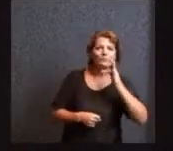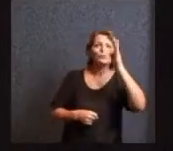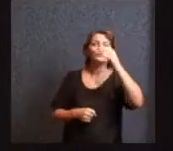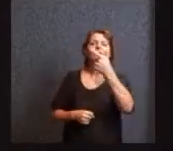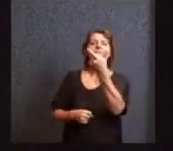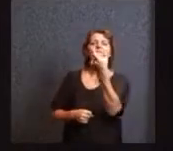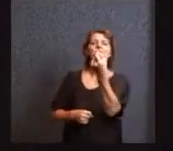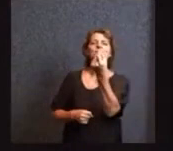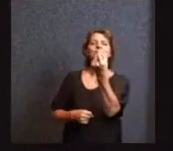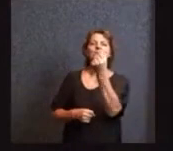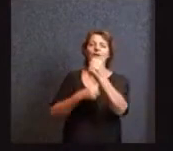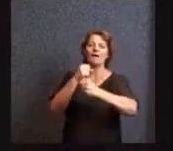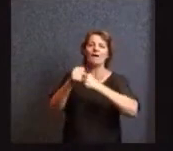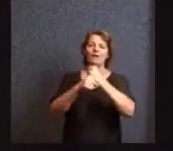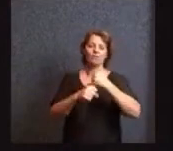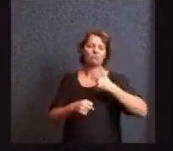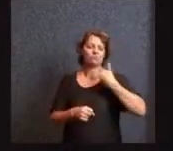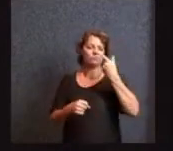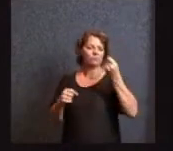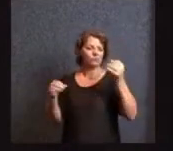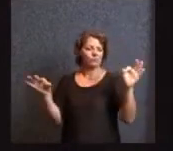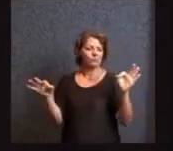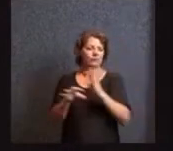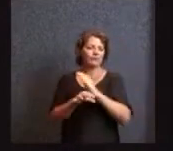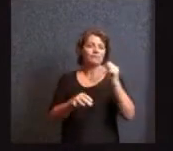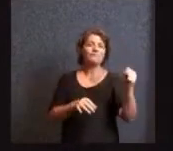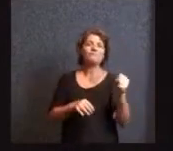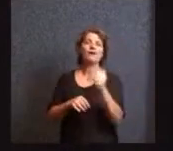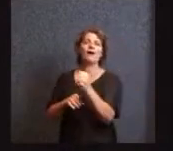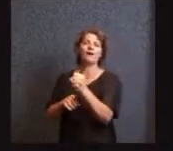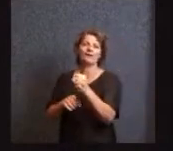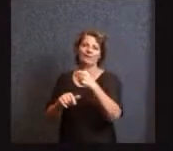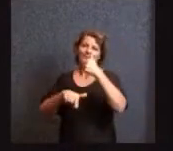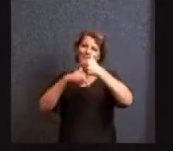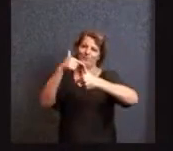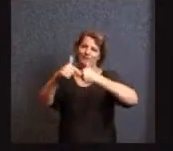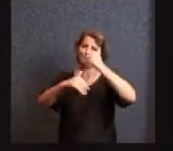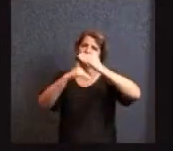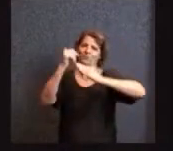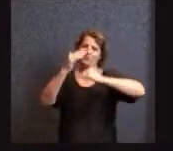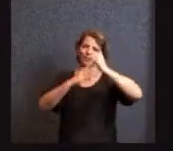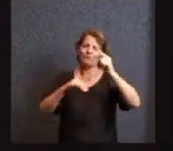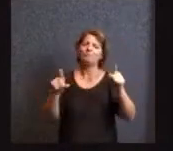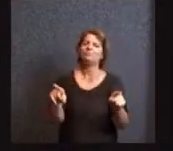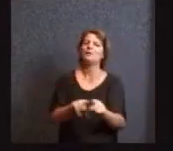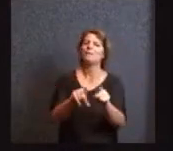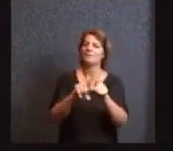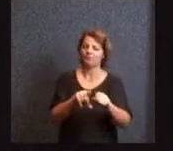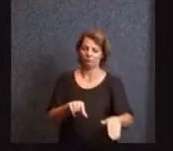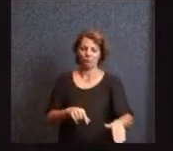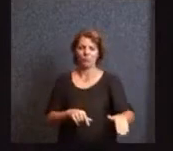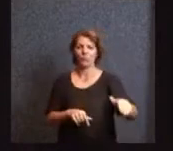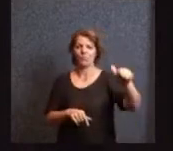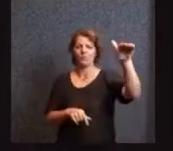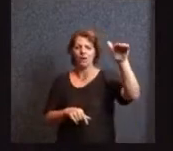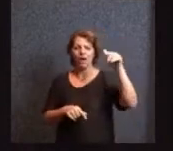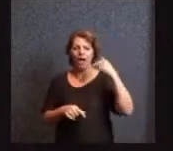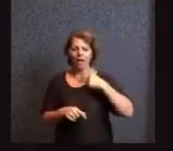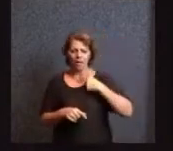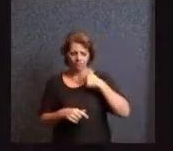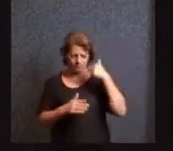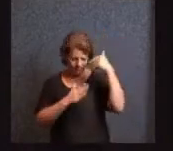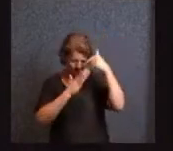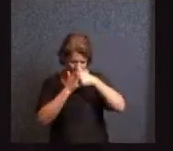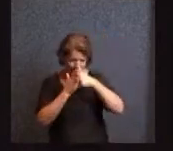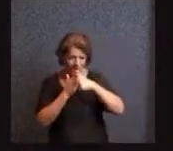assumindo posições de todos nós aqui e procurando verificar qual foi o legado que deixamos